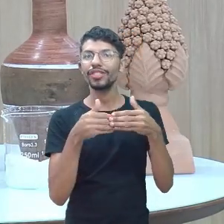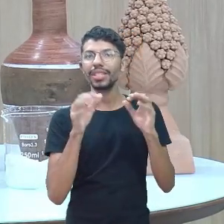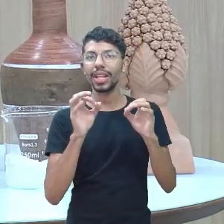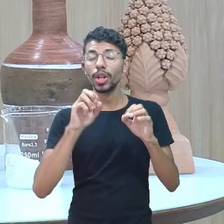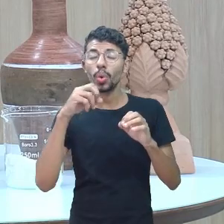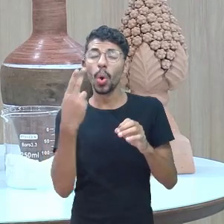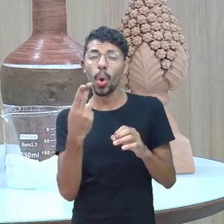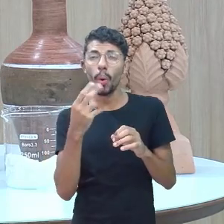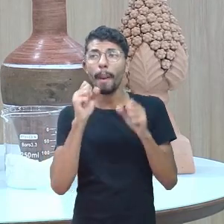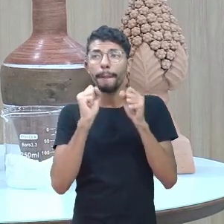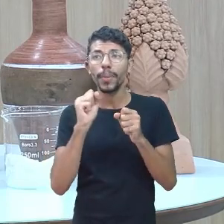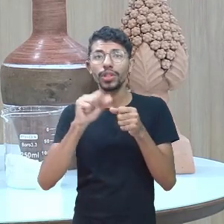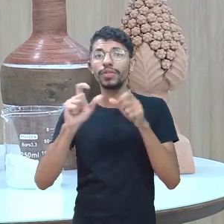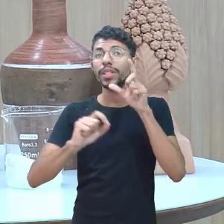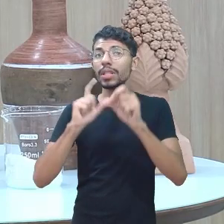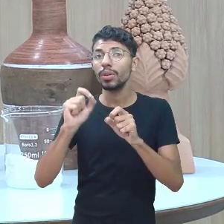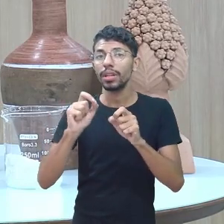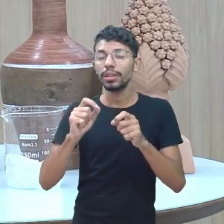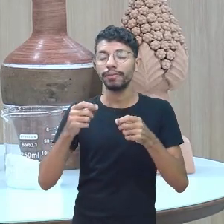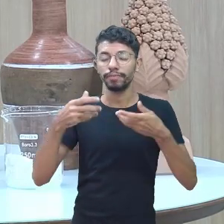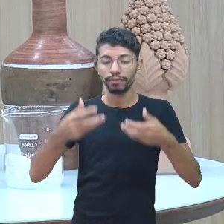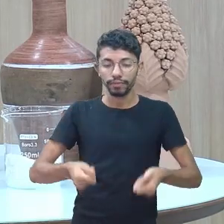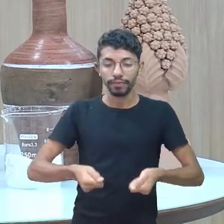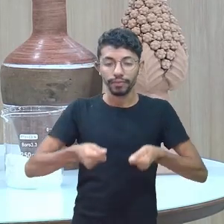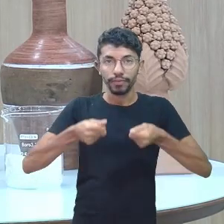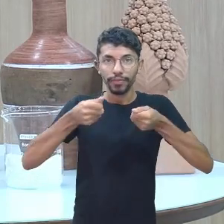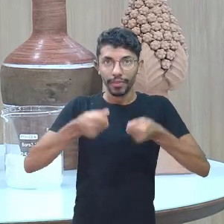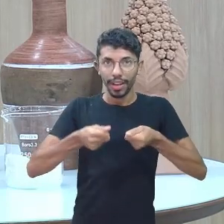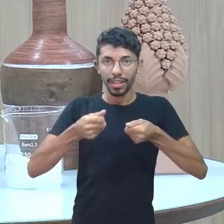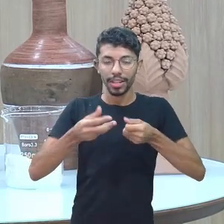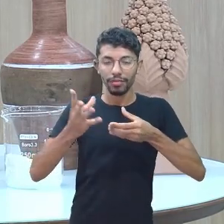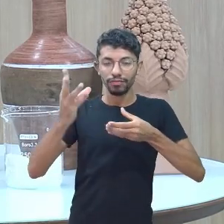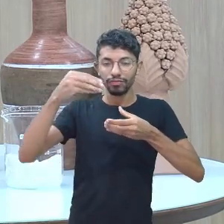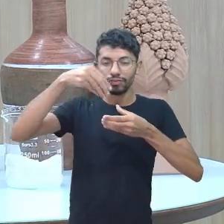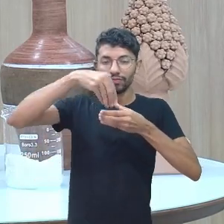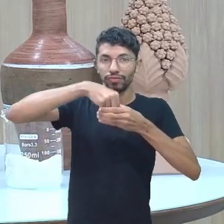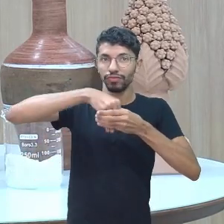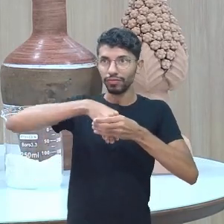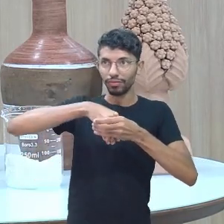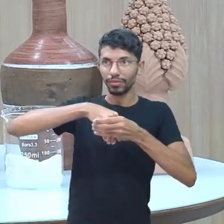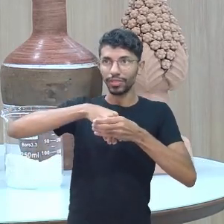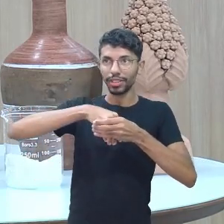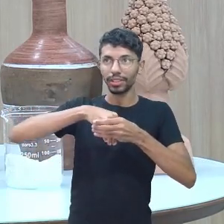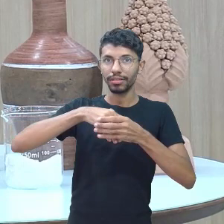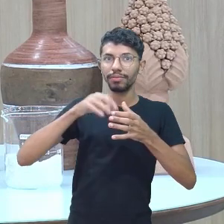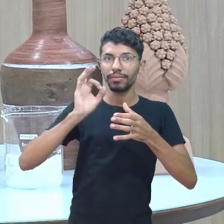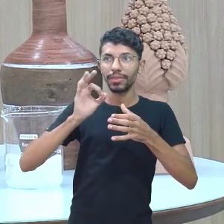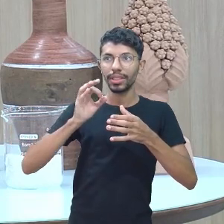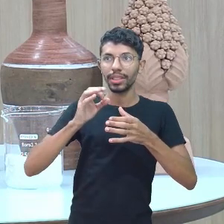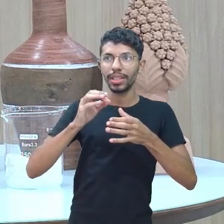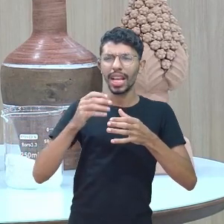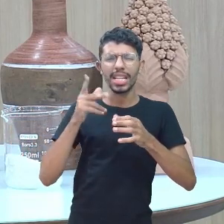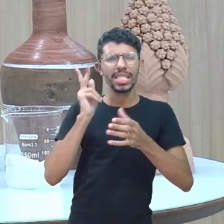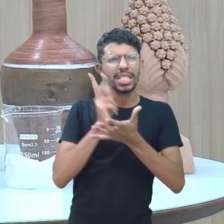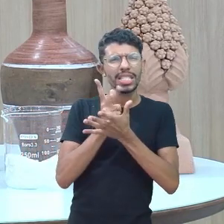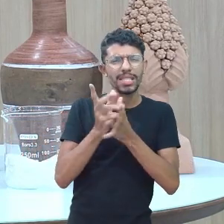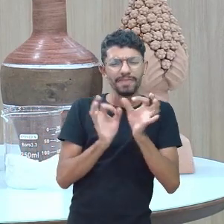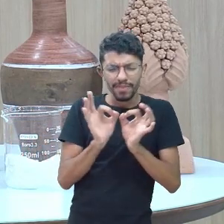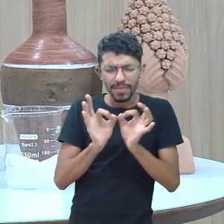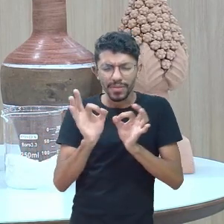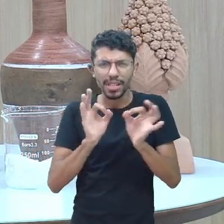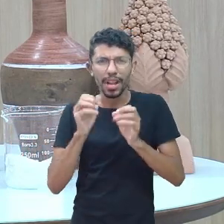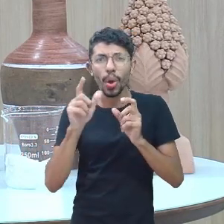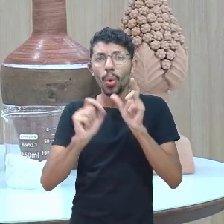cuidado, ó, de colocar o vidro na sacola, né? Sempre ajeitando para que